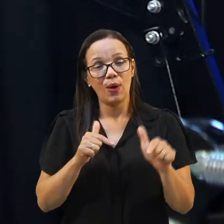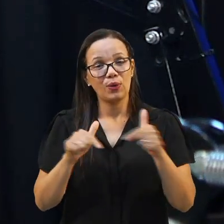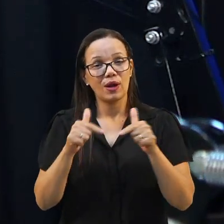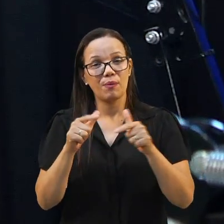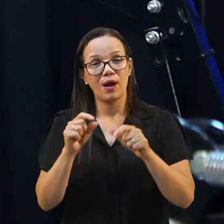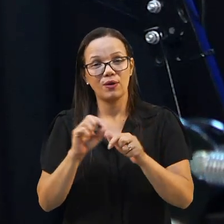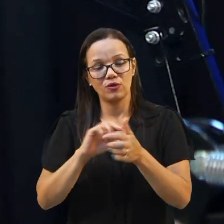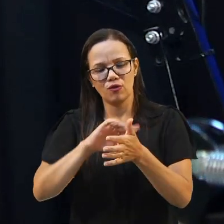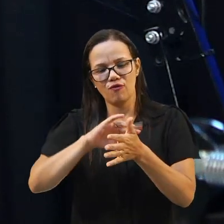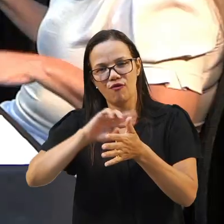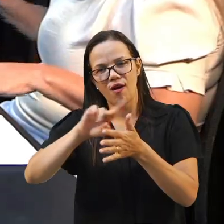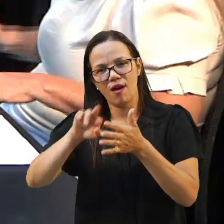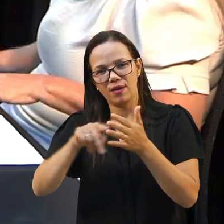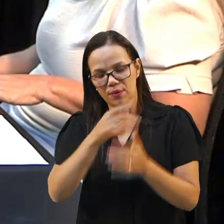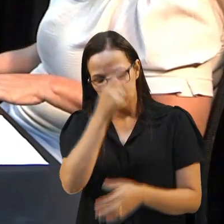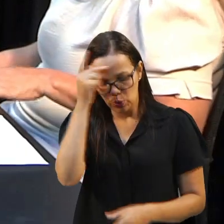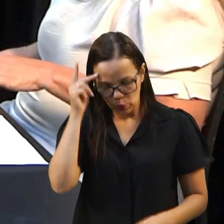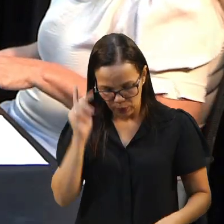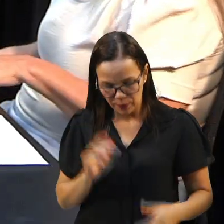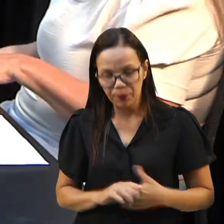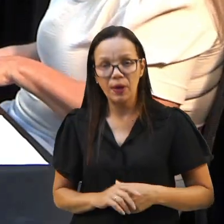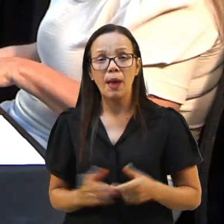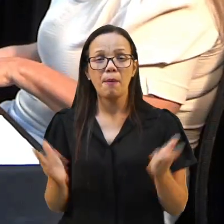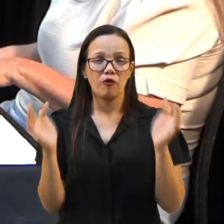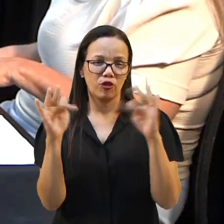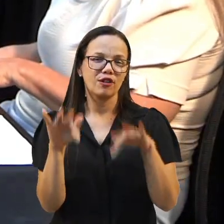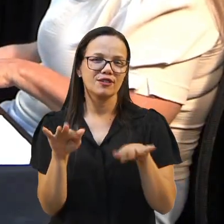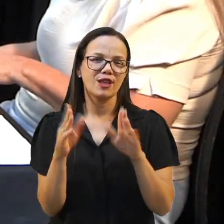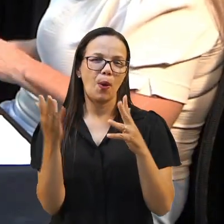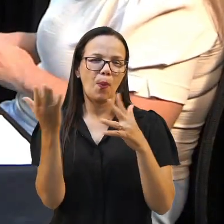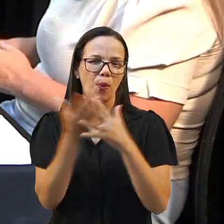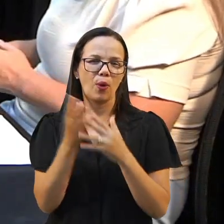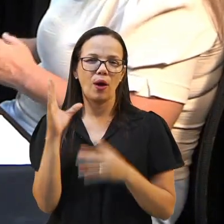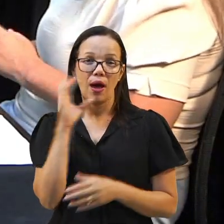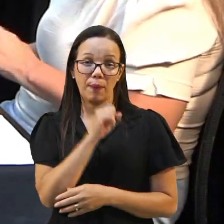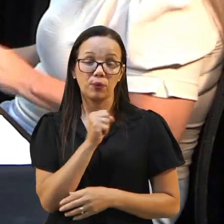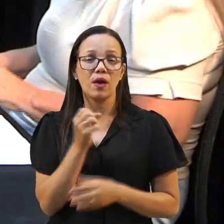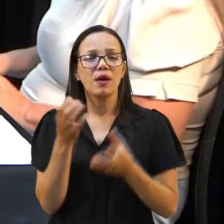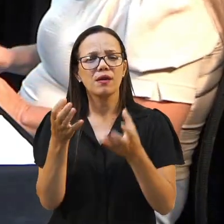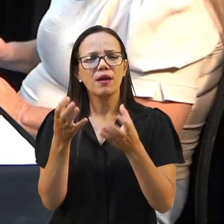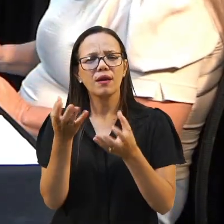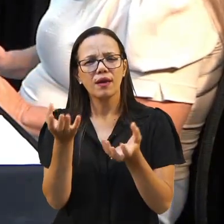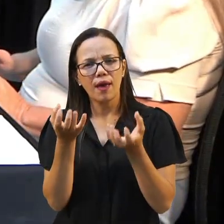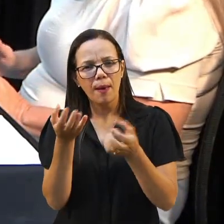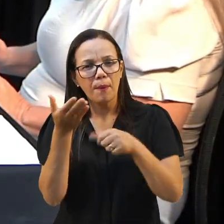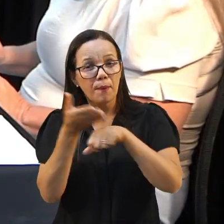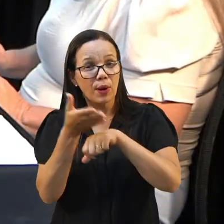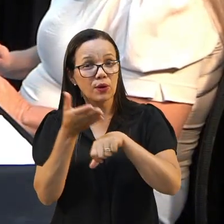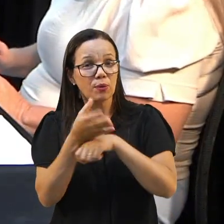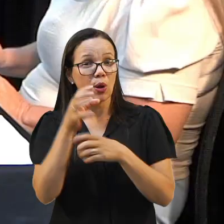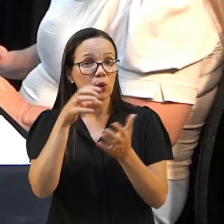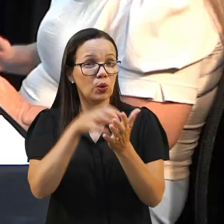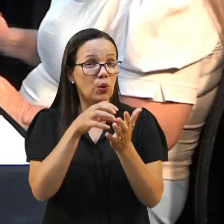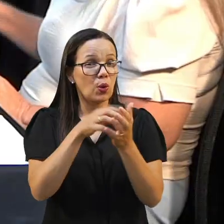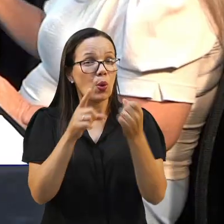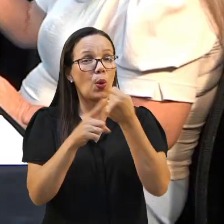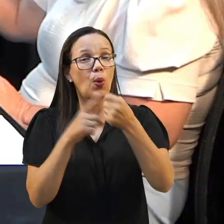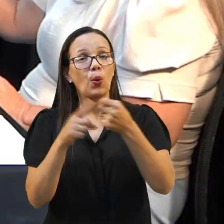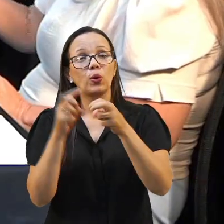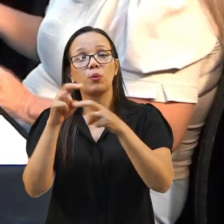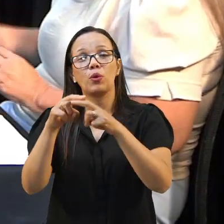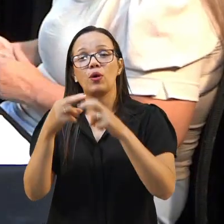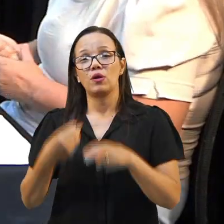várias mãos. Professor, só para a gente encerrar esse bloco rapidinho, quem quiser participar do Grupo Luta pela Vida